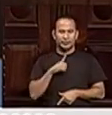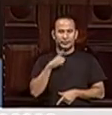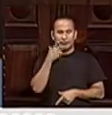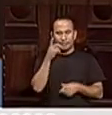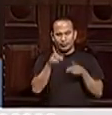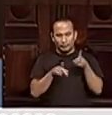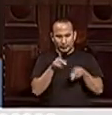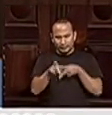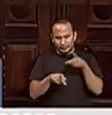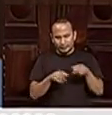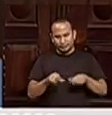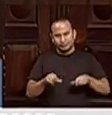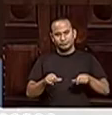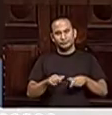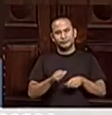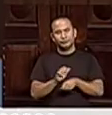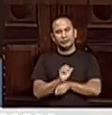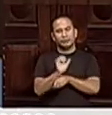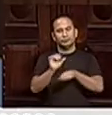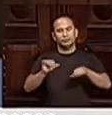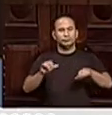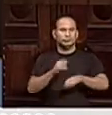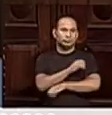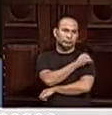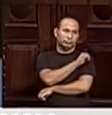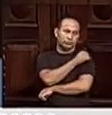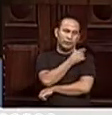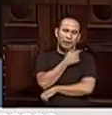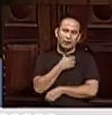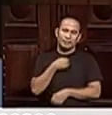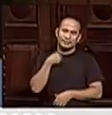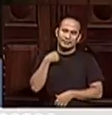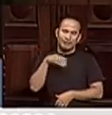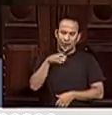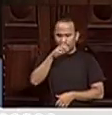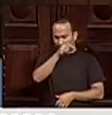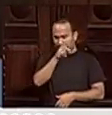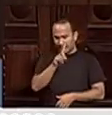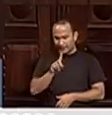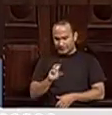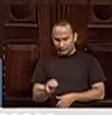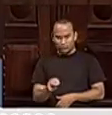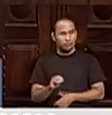população do estado do Rio de Janeiro. Fora Pezão, basta de PMDB.